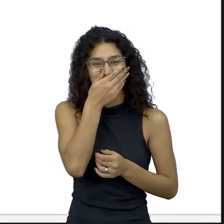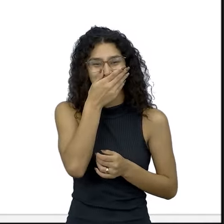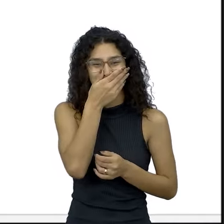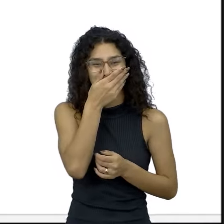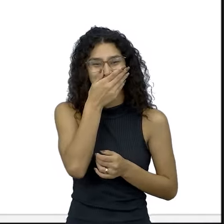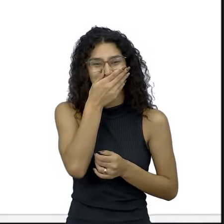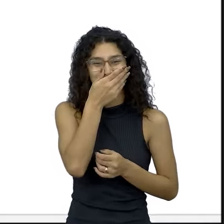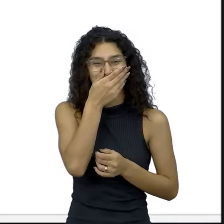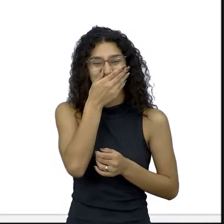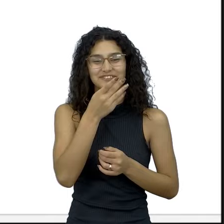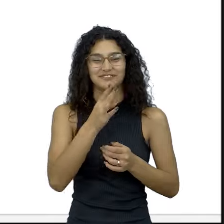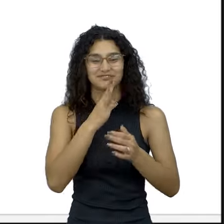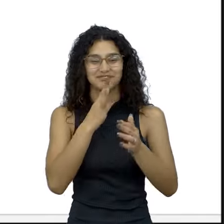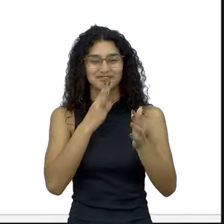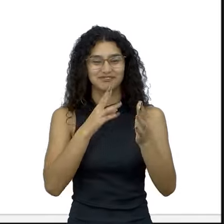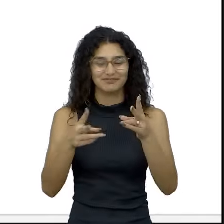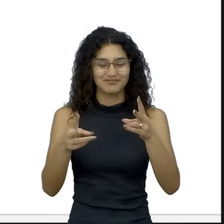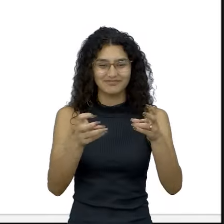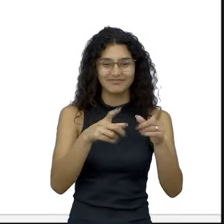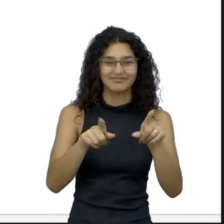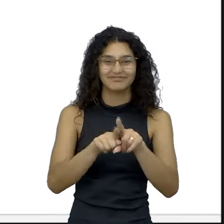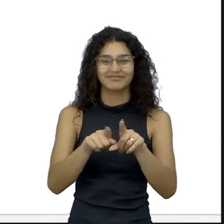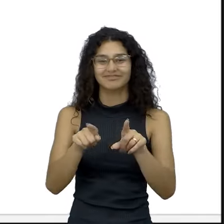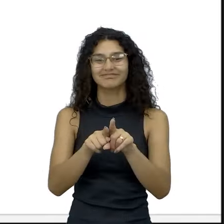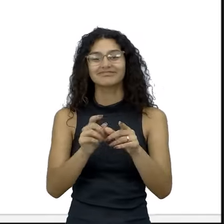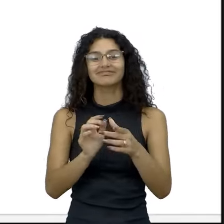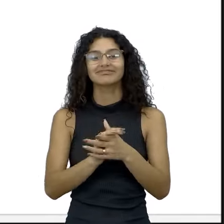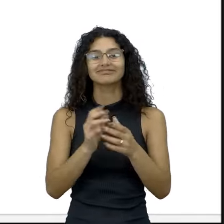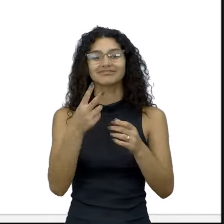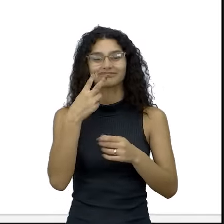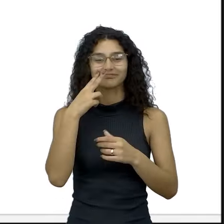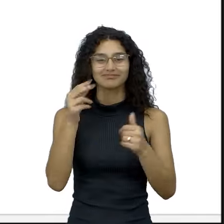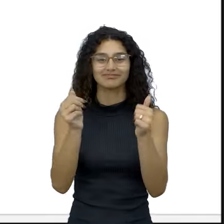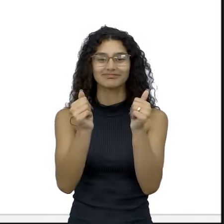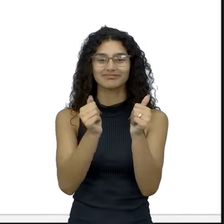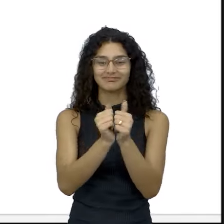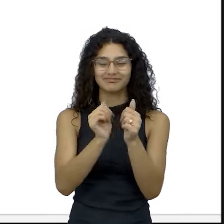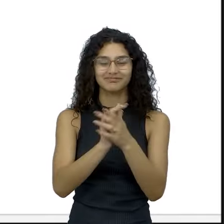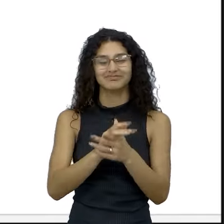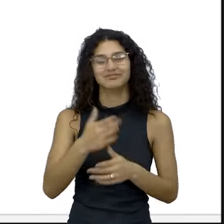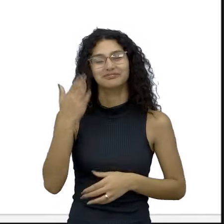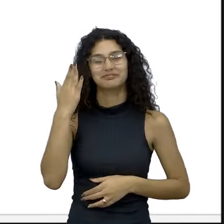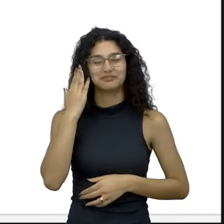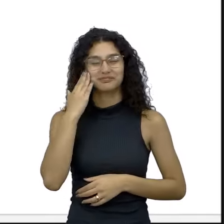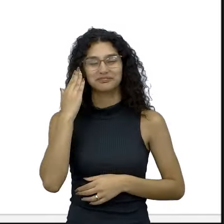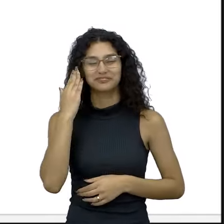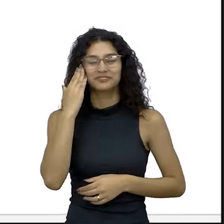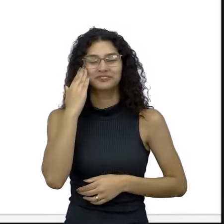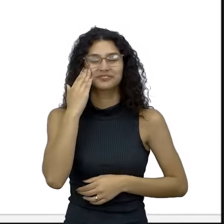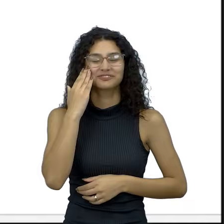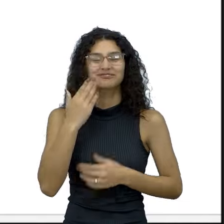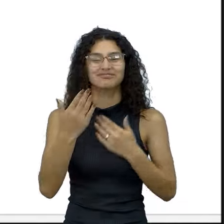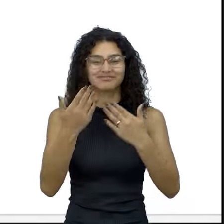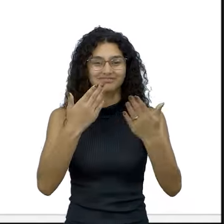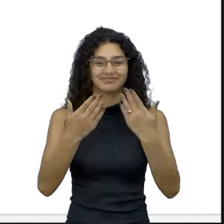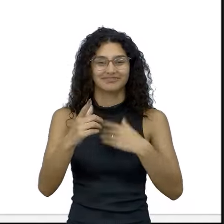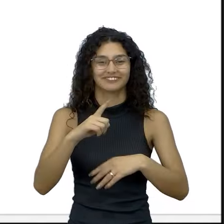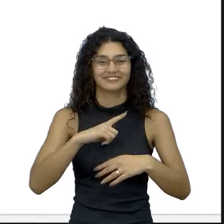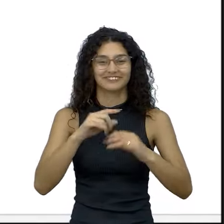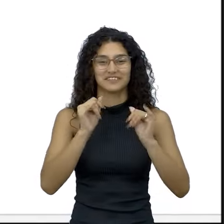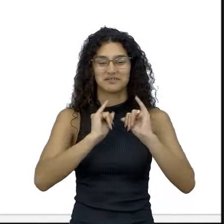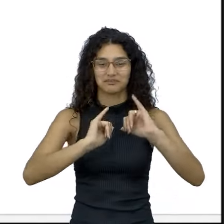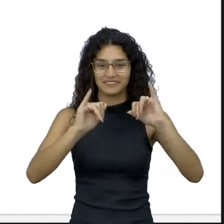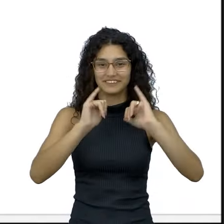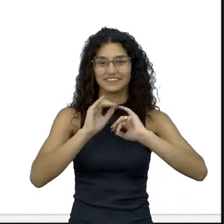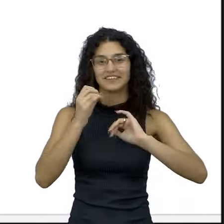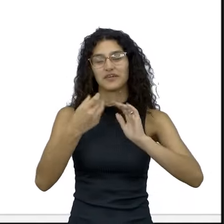conhecê-las? Vamos analisá-las? Vem comigo, professores. O item D, em comparação com uma